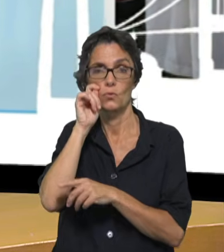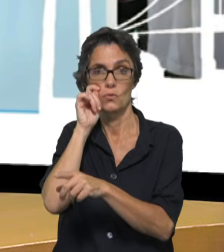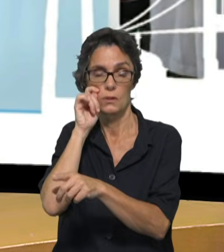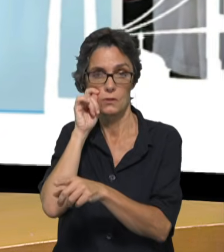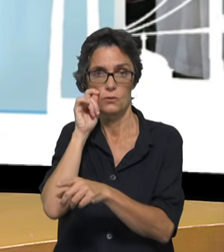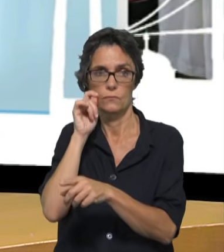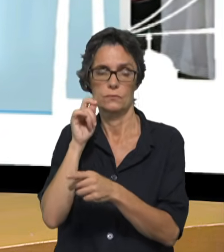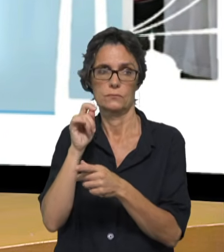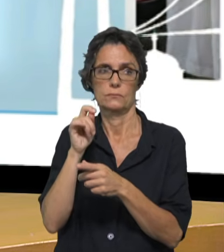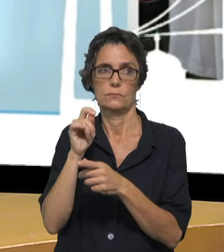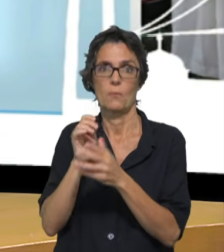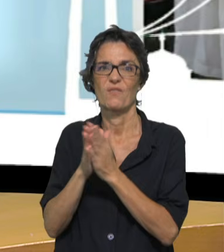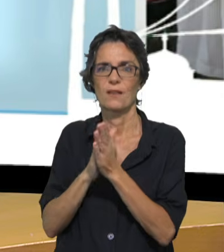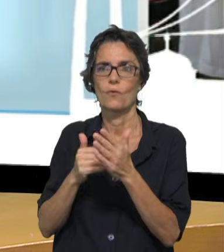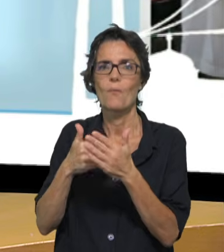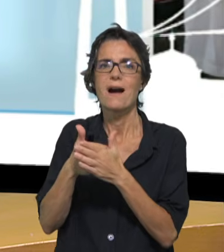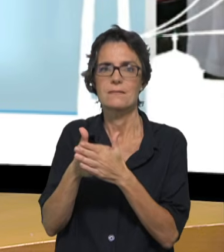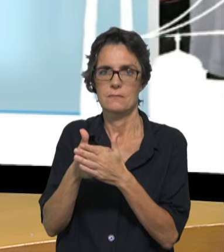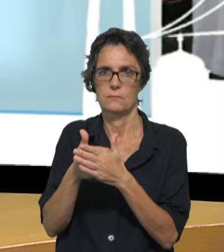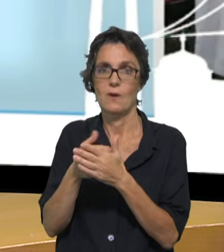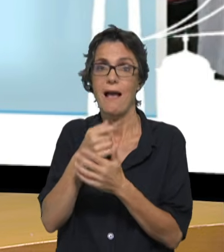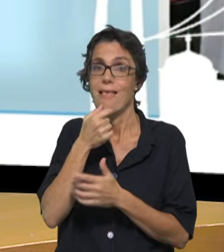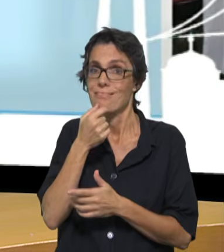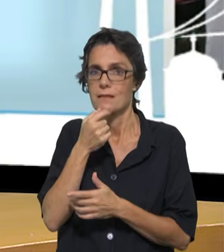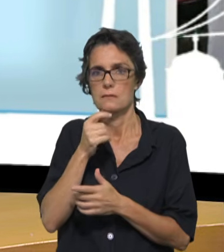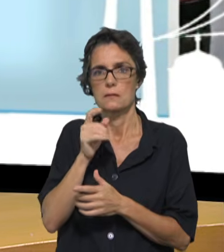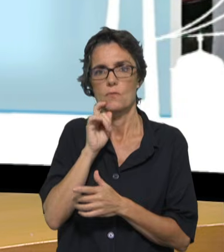a paisagem, estragamos o ambiente